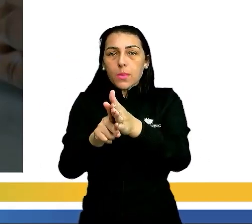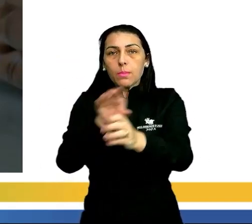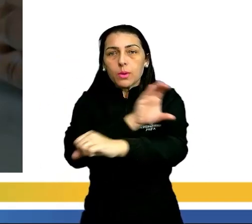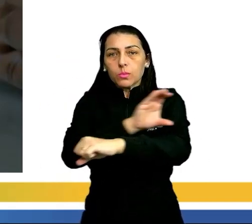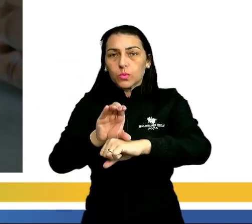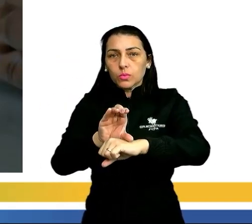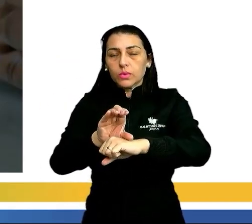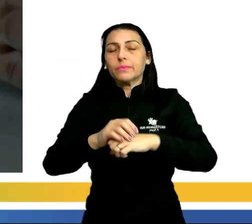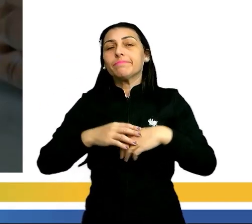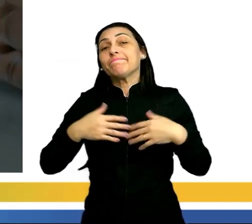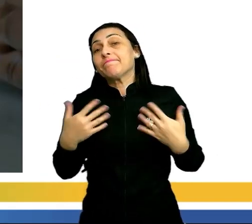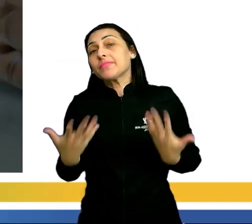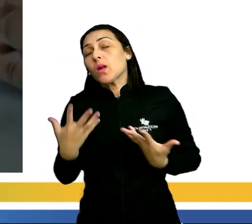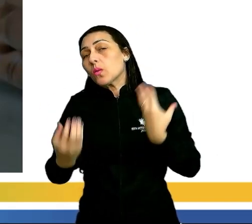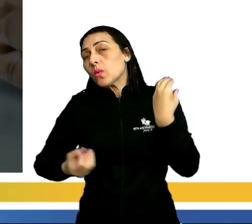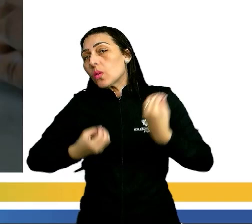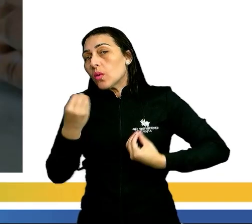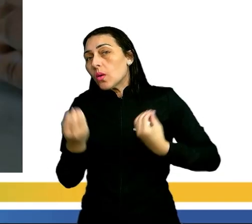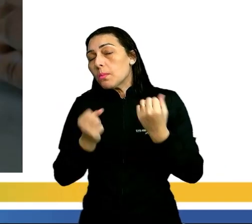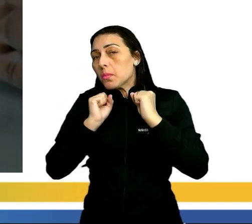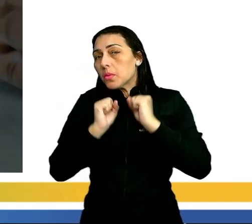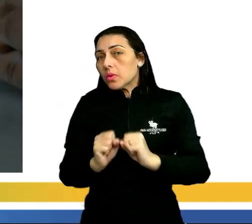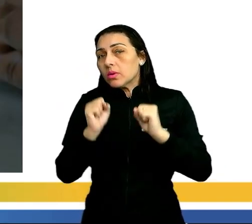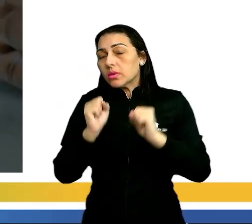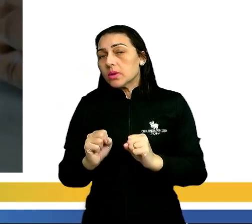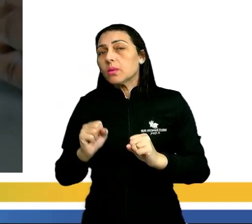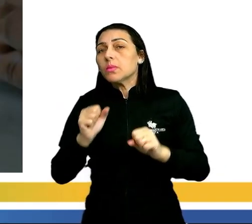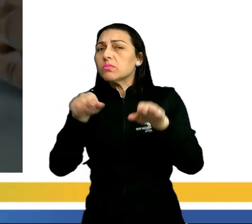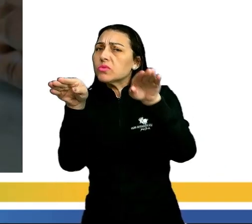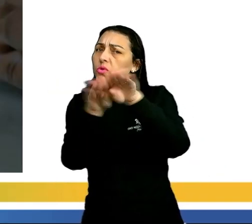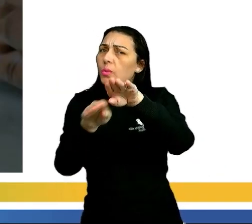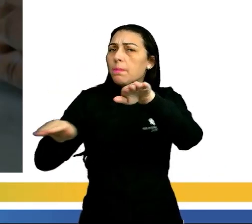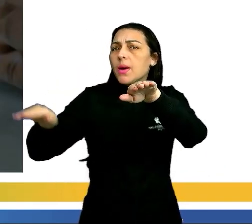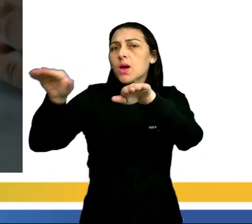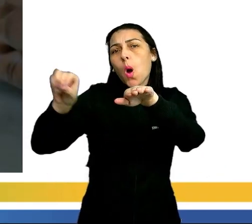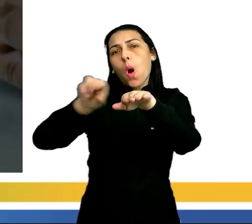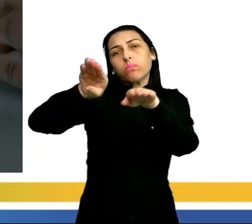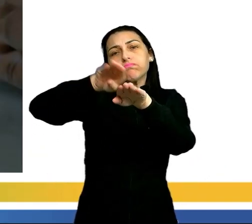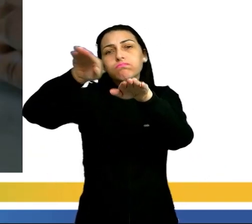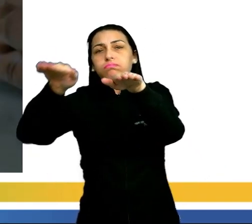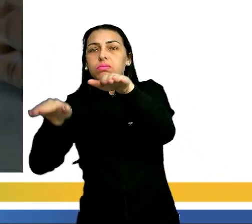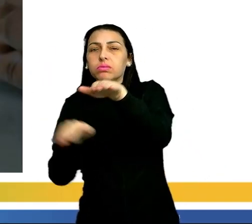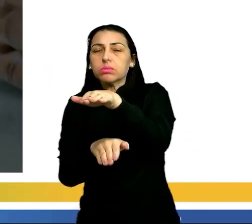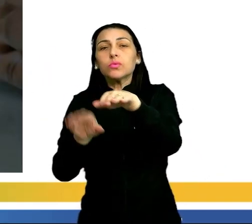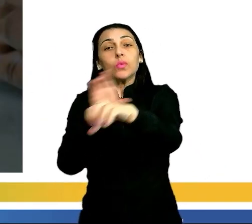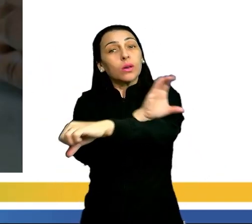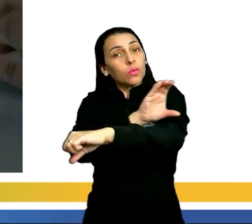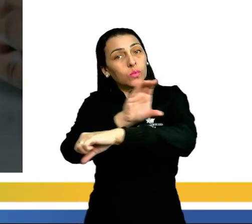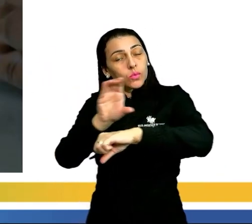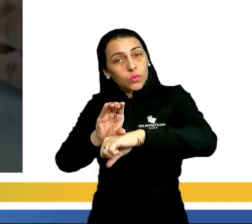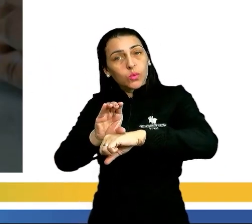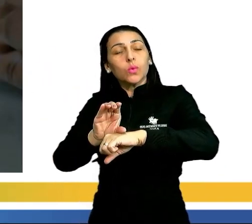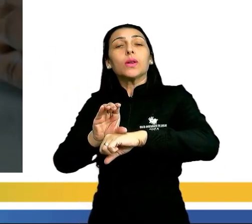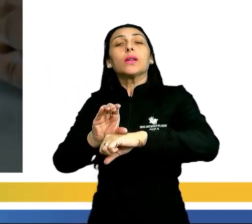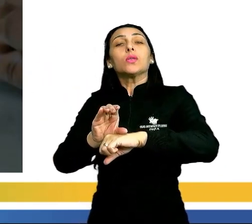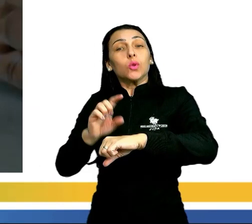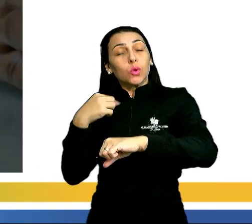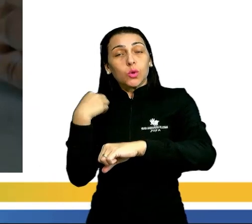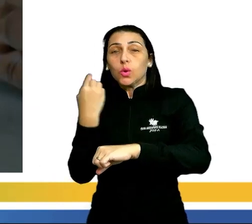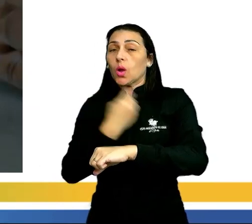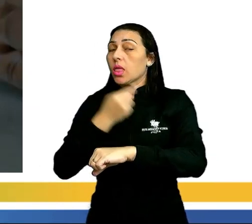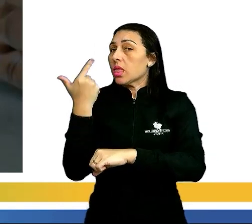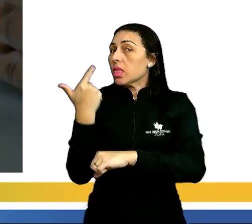própria cultura. Então, como é que nós podemos atribuir superioridade ou inferioridade de uma cultura sobre a qual nós